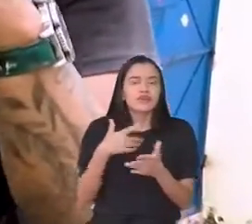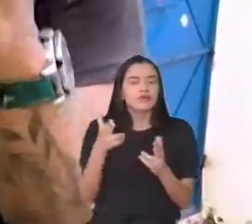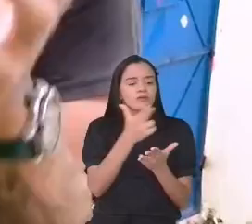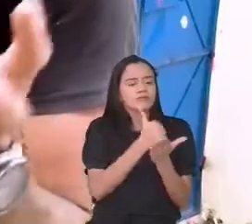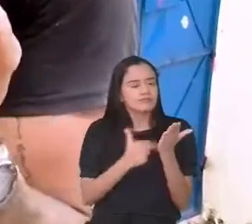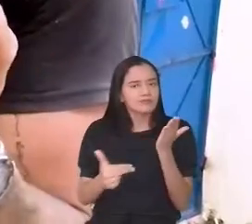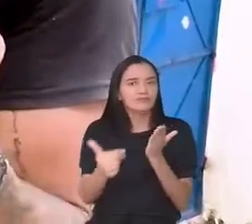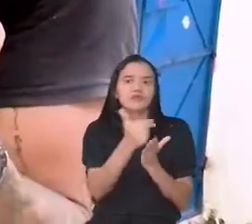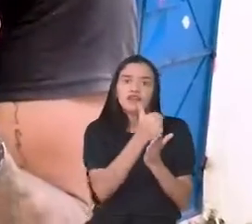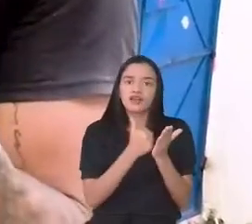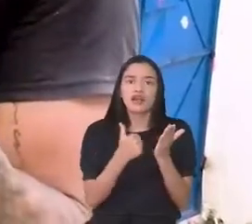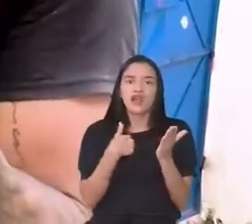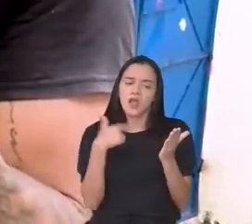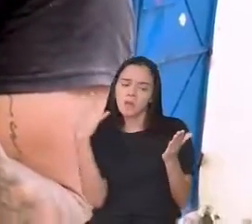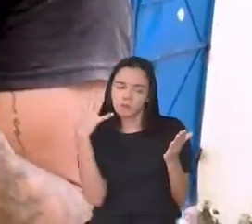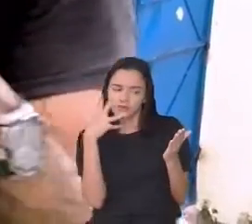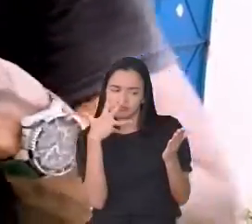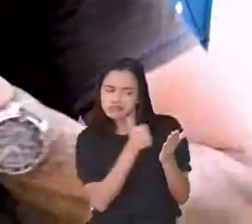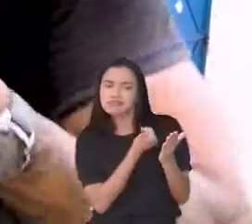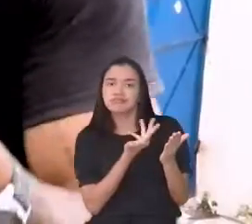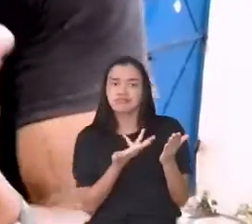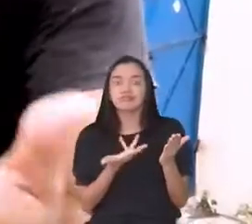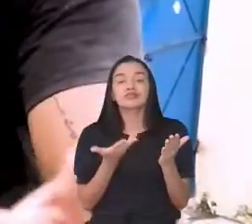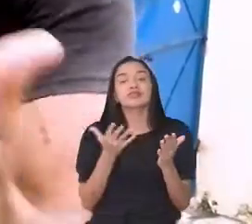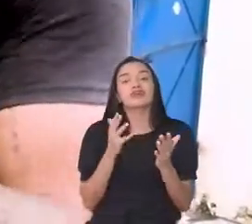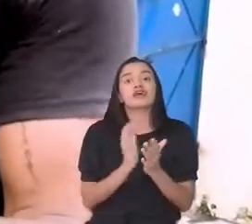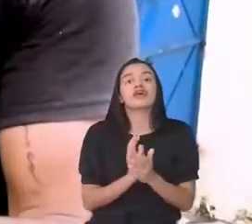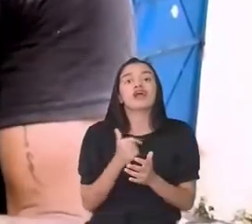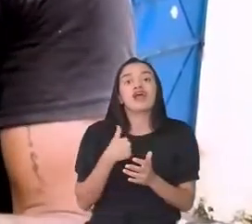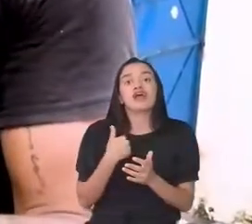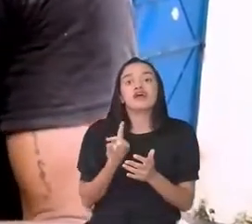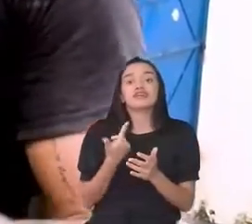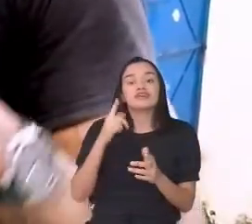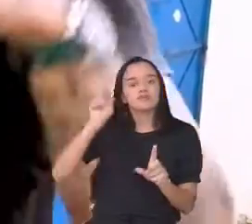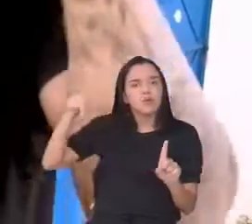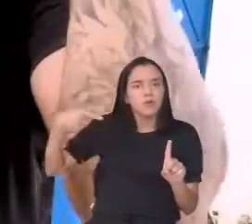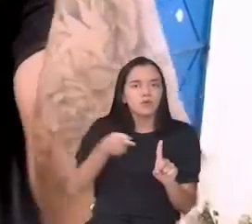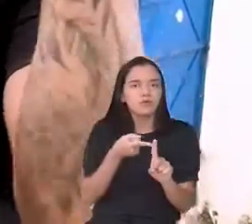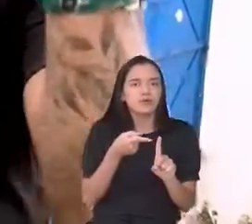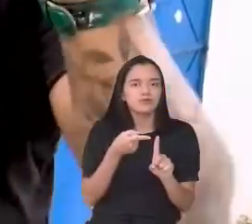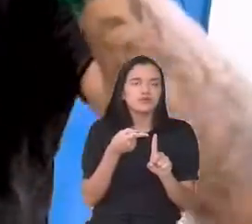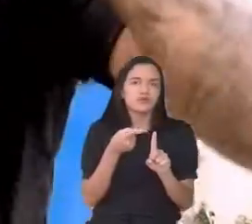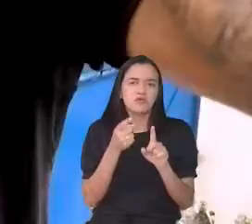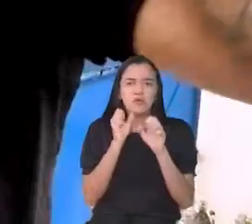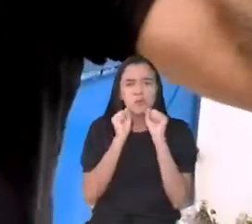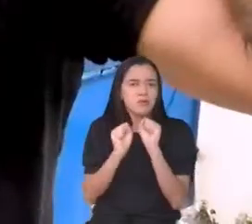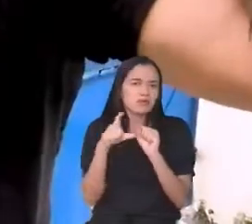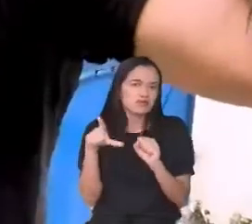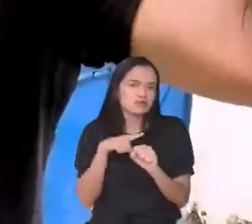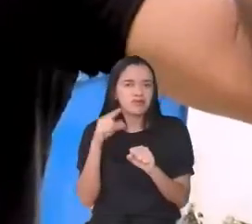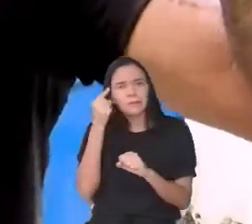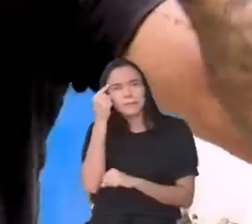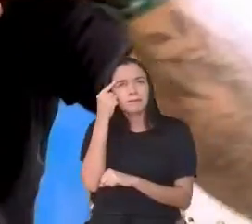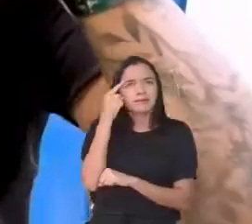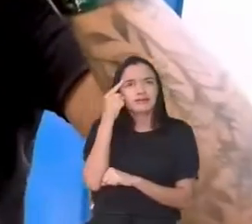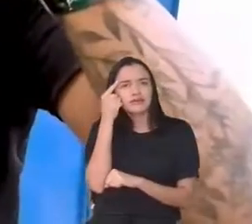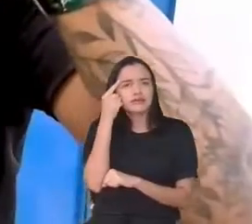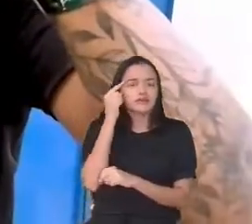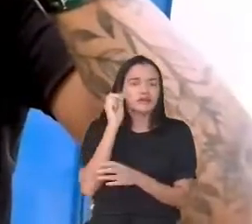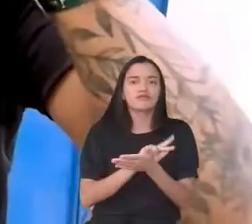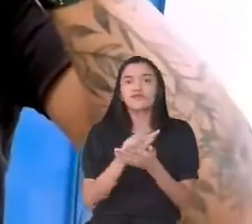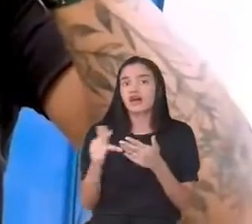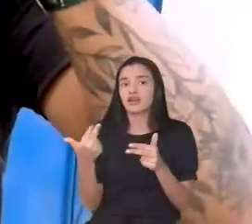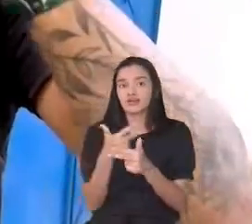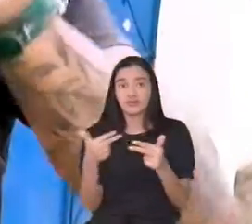coisa esteticamente agradável, trago a mensagem objetiva, a pessoa pode ali pensar, elocubrar várias